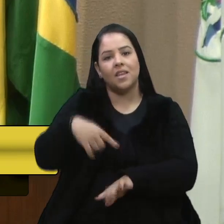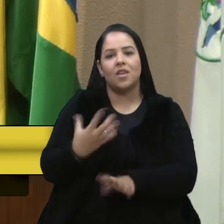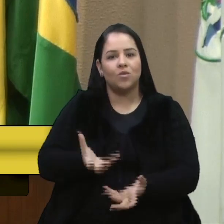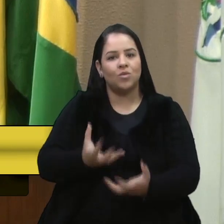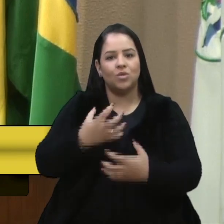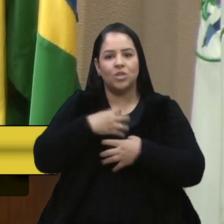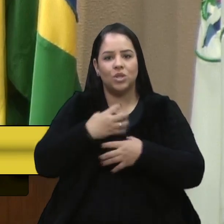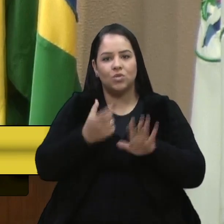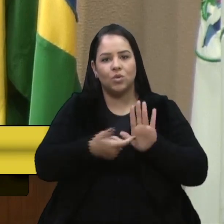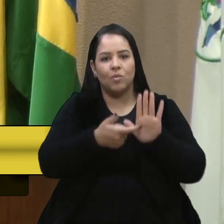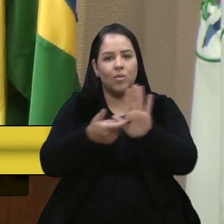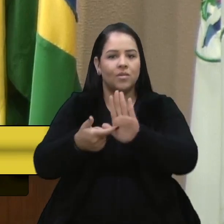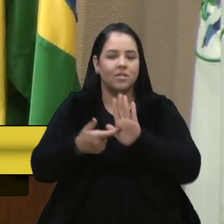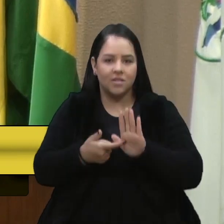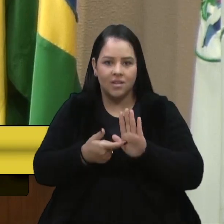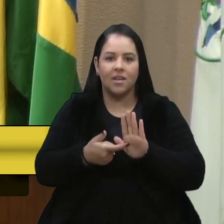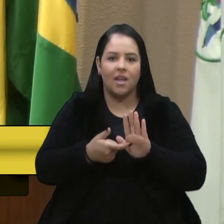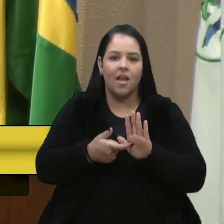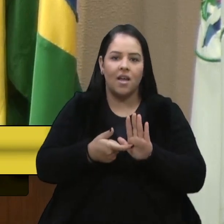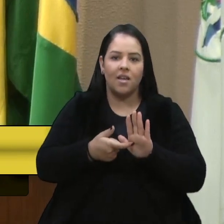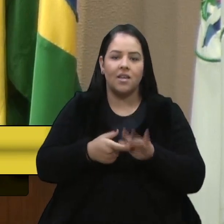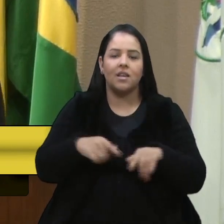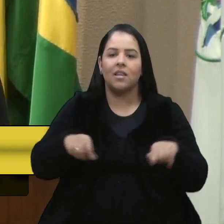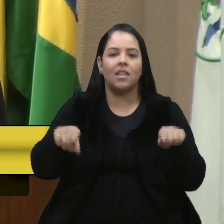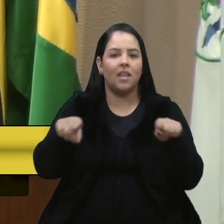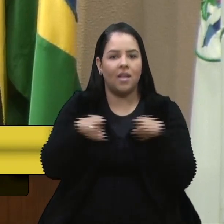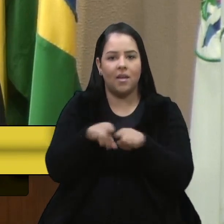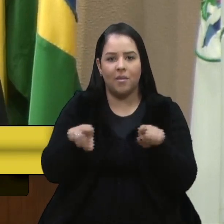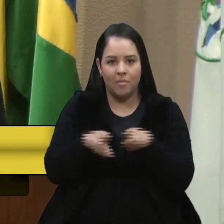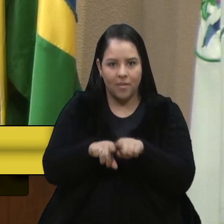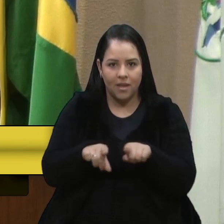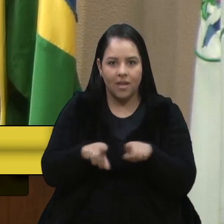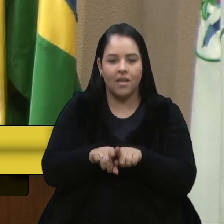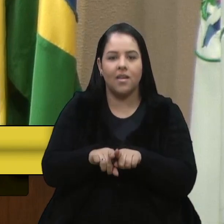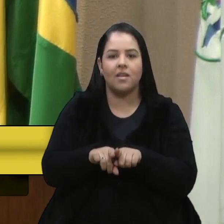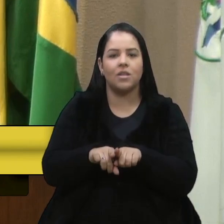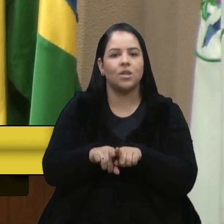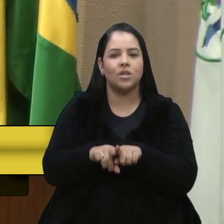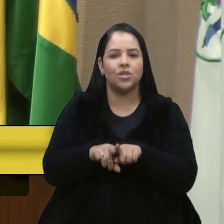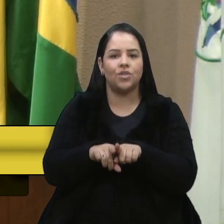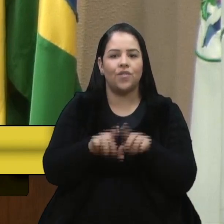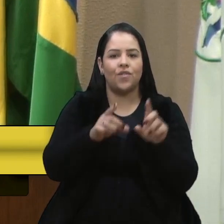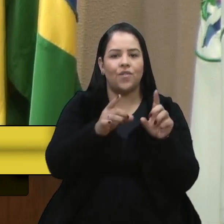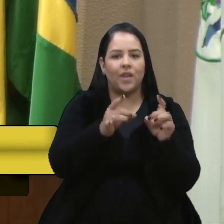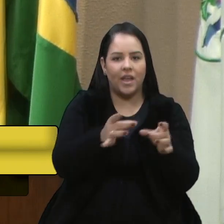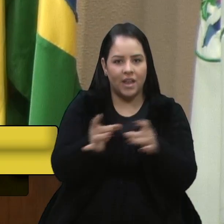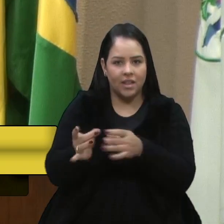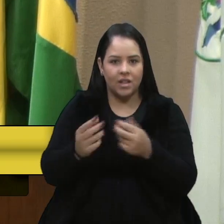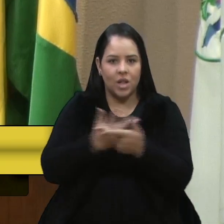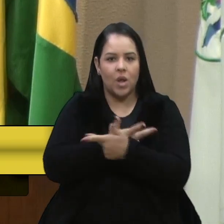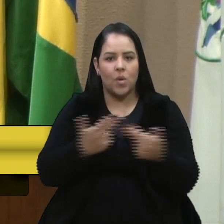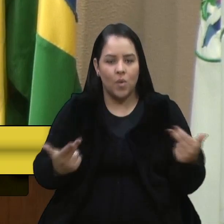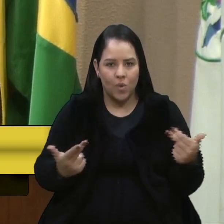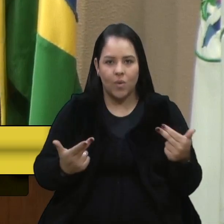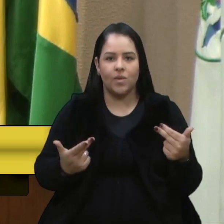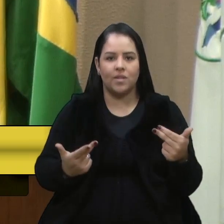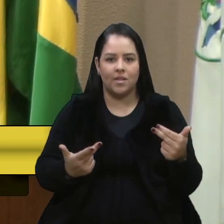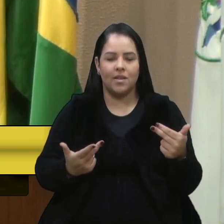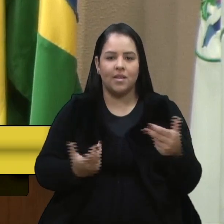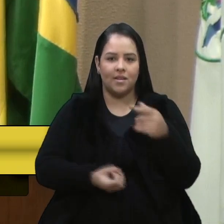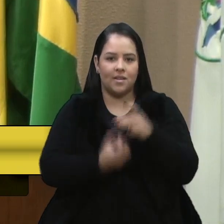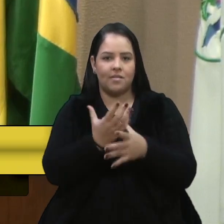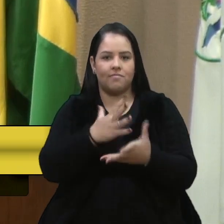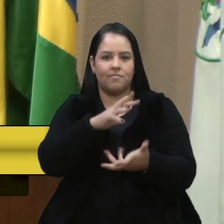de exposição e da forma de venda desses produtos produzidos manualmente por